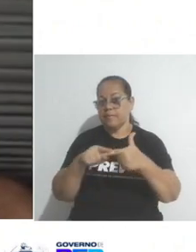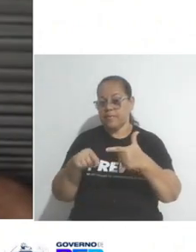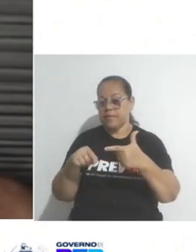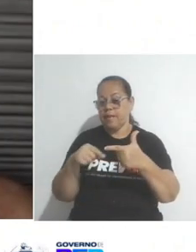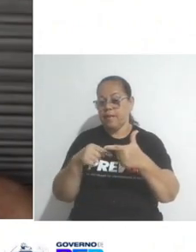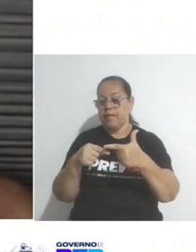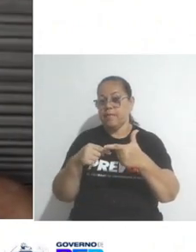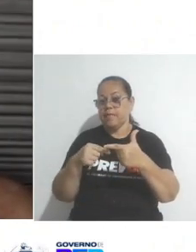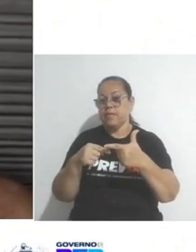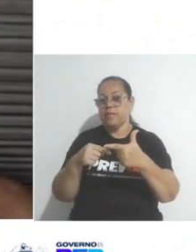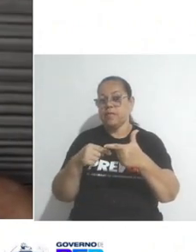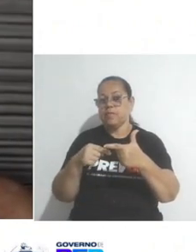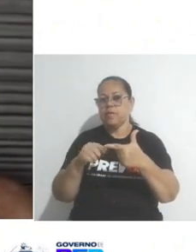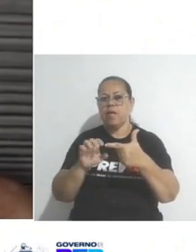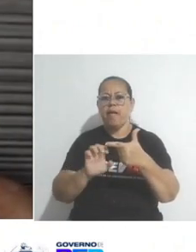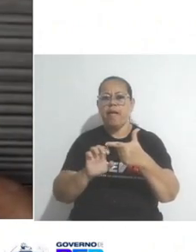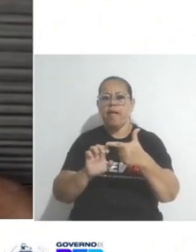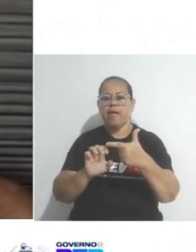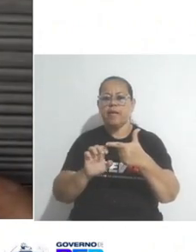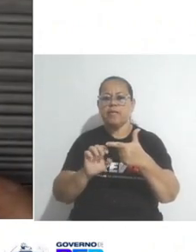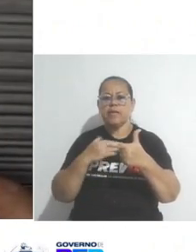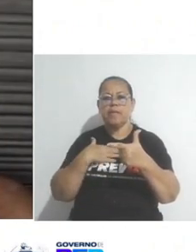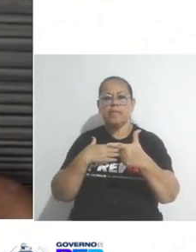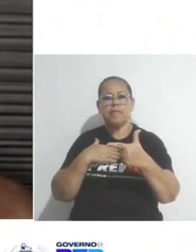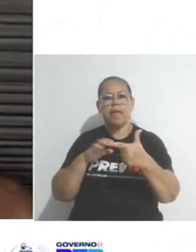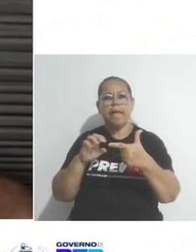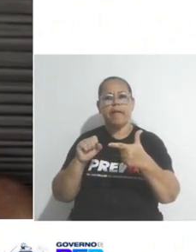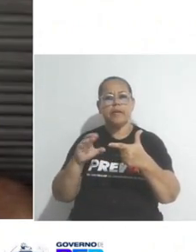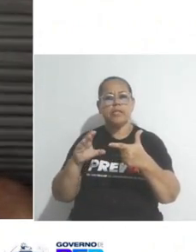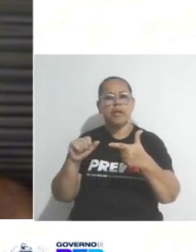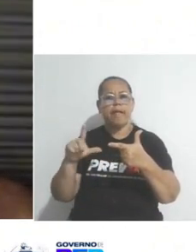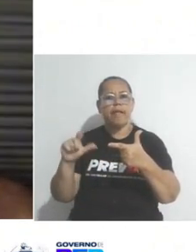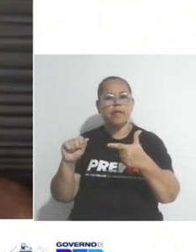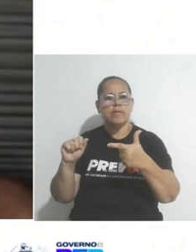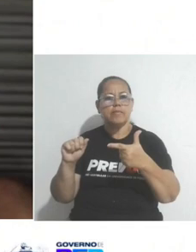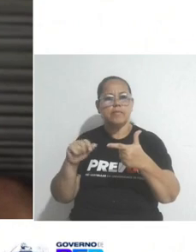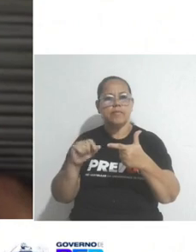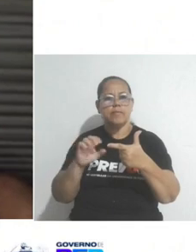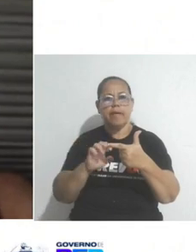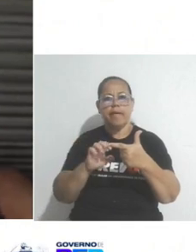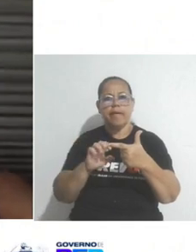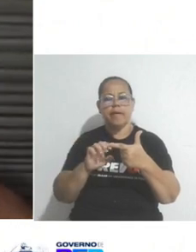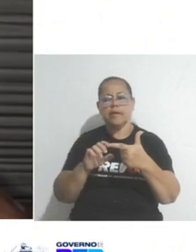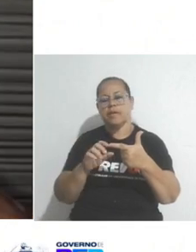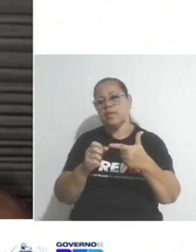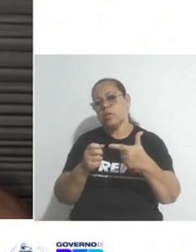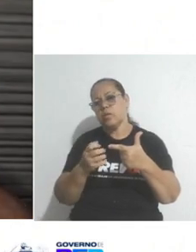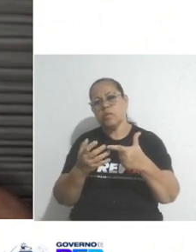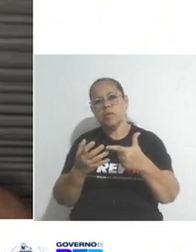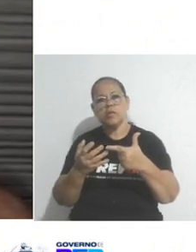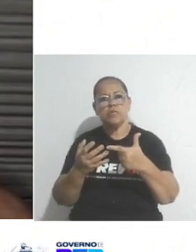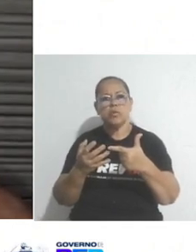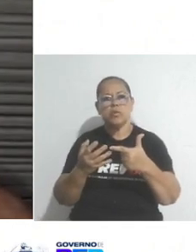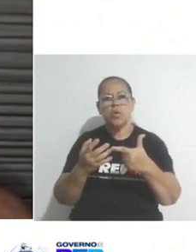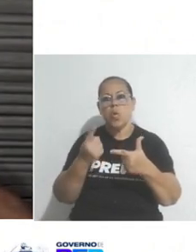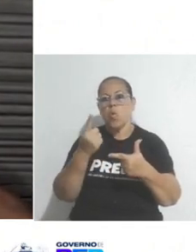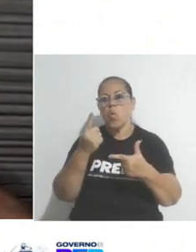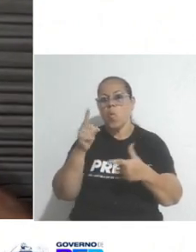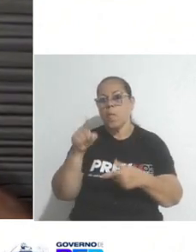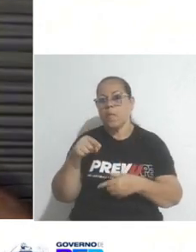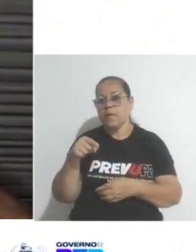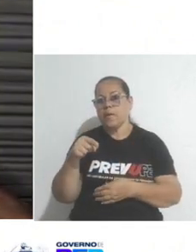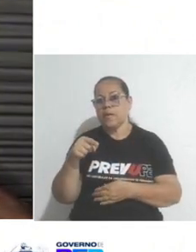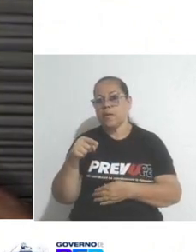por e que é a minha escala e nesse sentido é a escala de um para